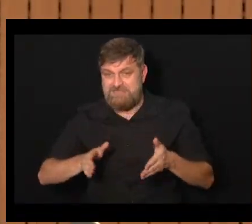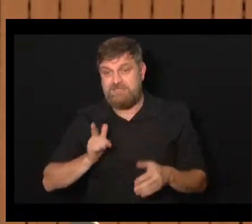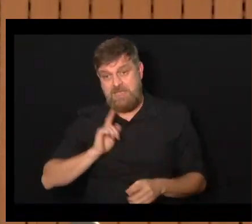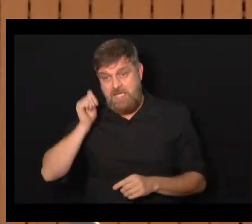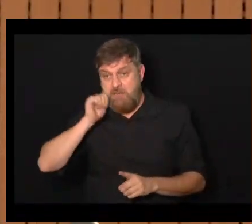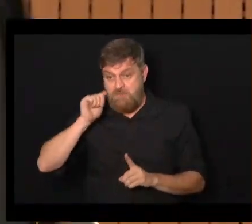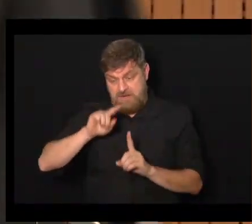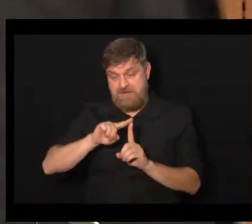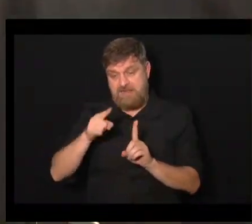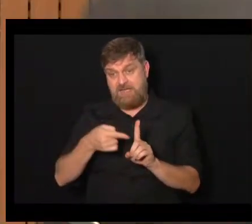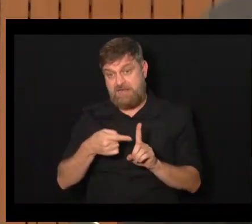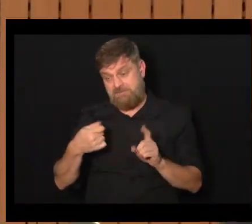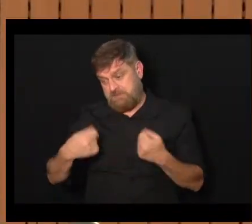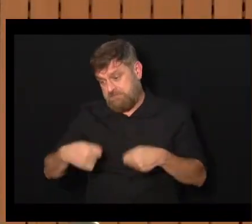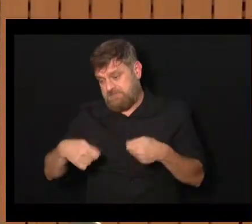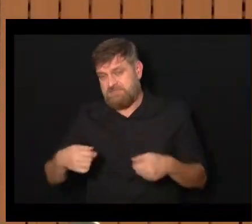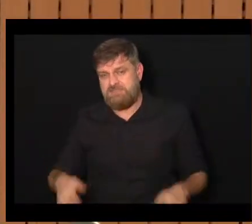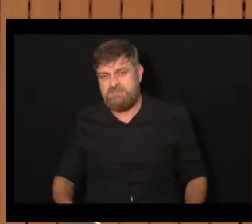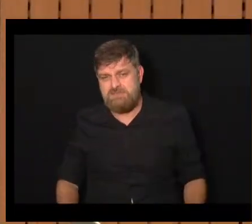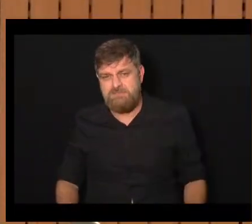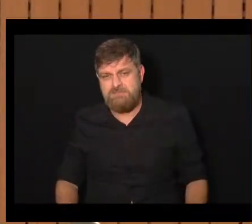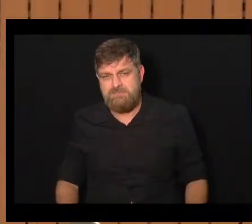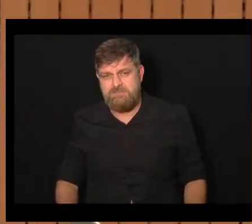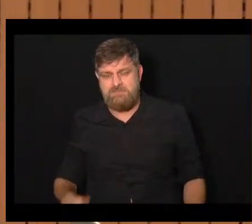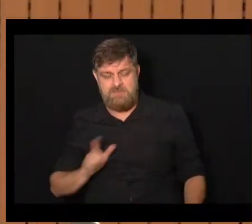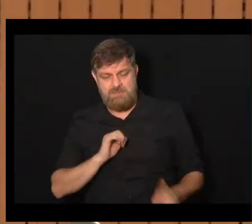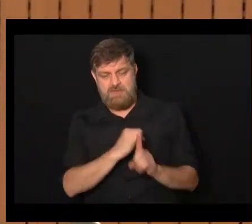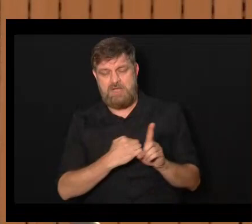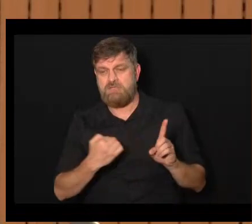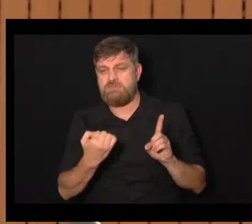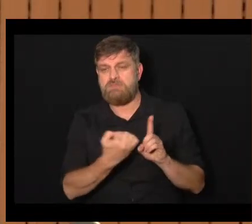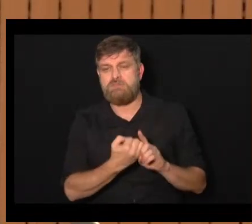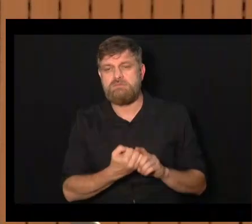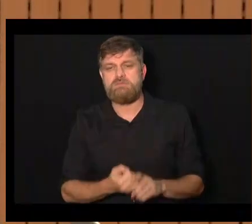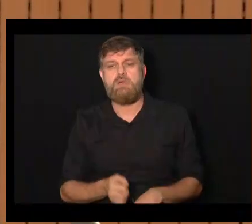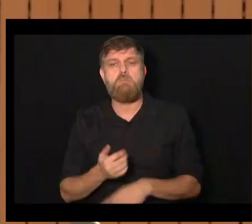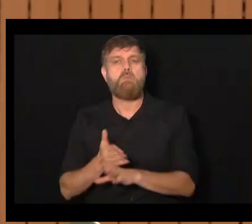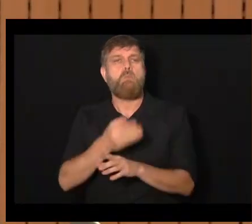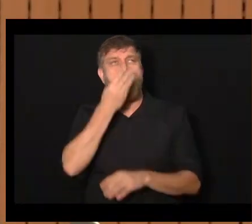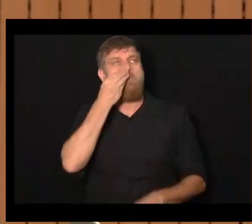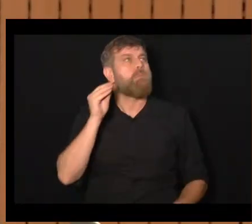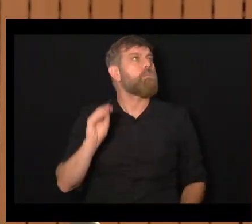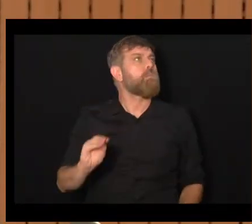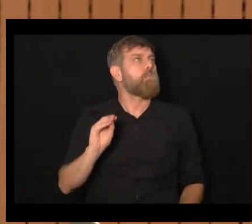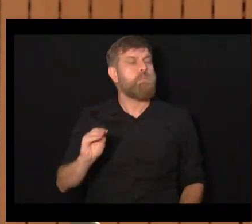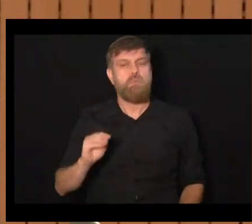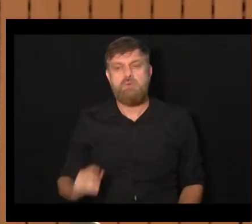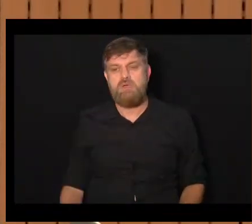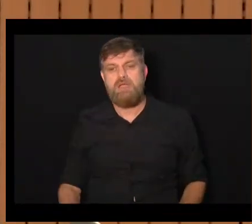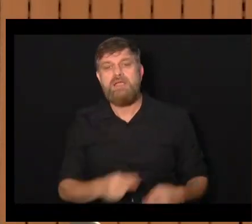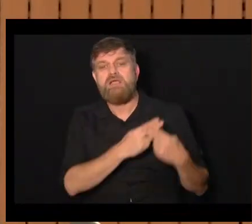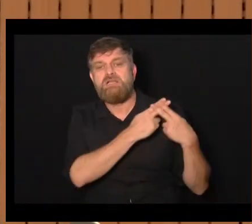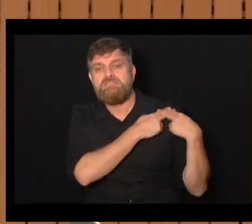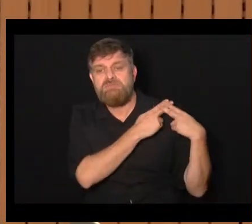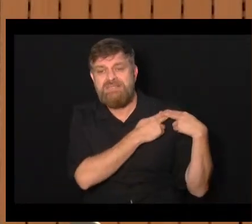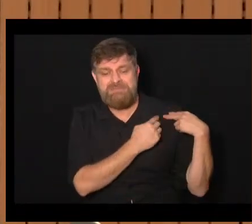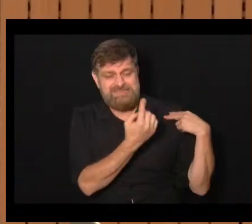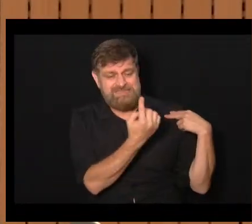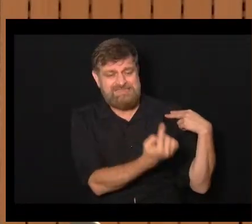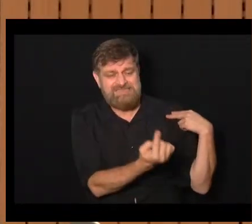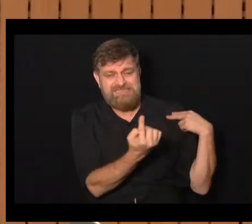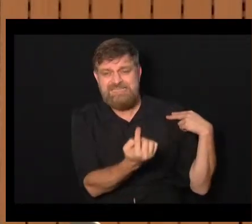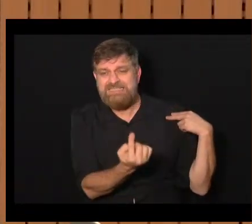mulheres tenham filhos, mas esse bem social é colocado nas costas, individualizado,